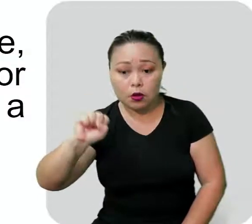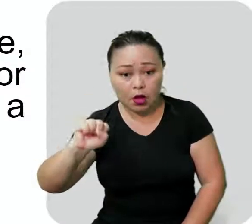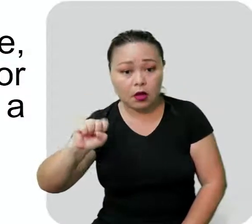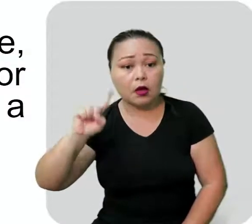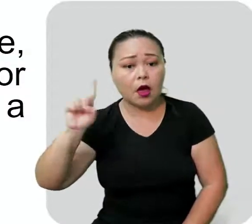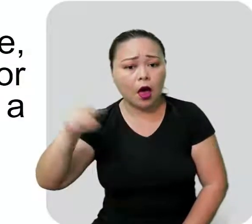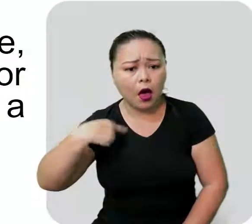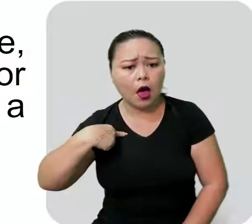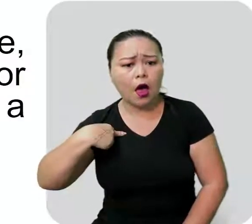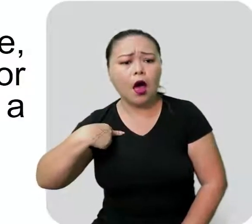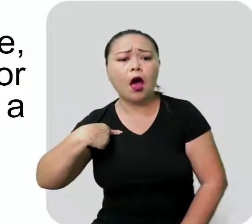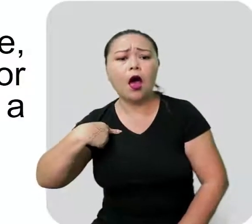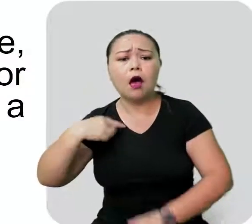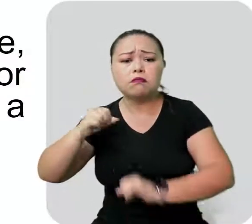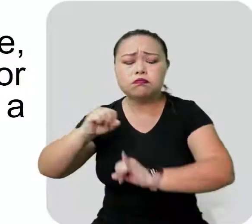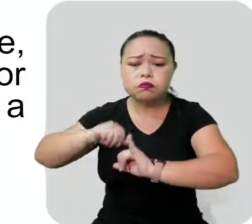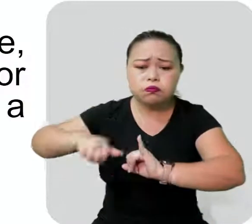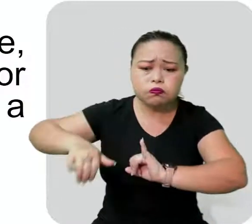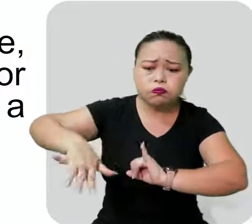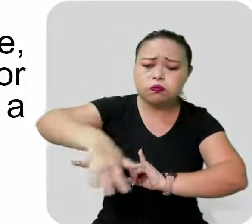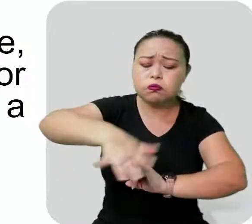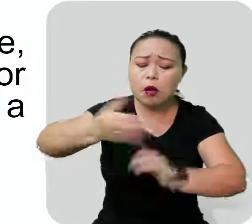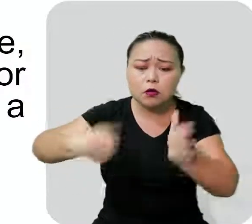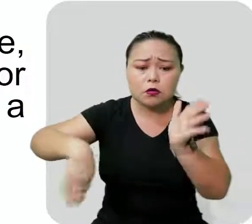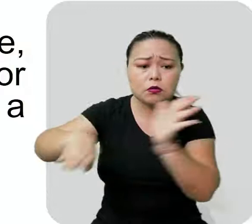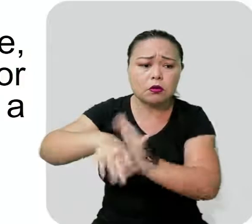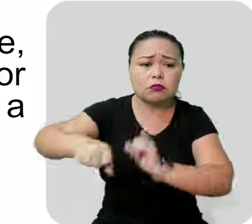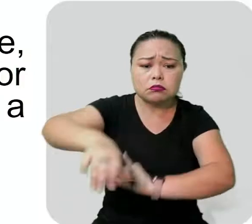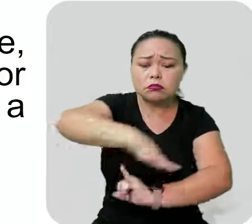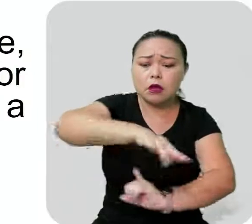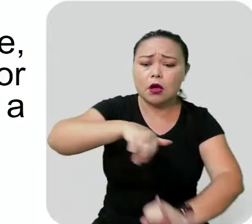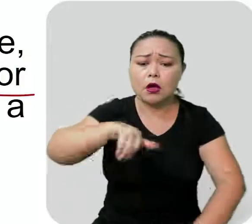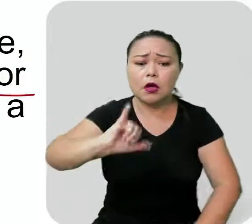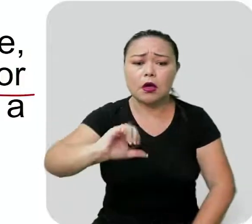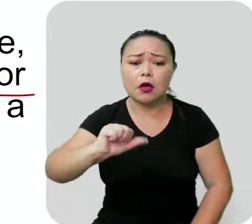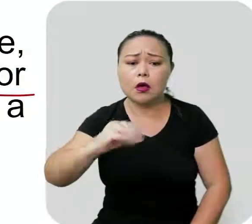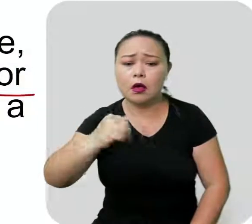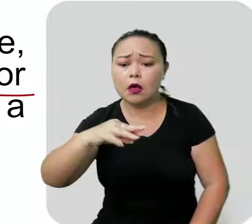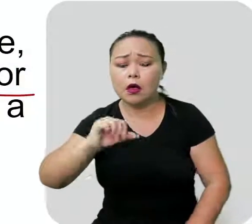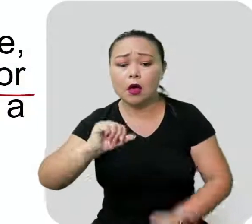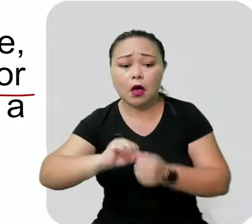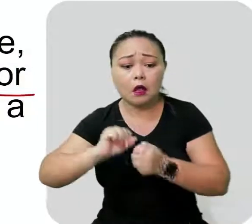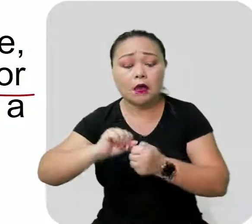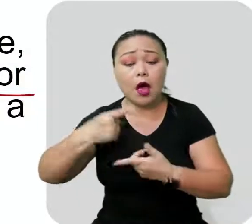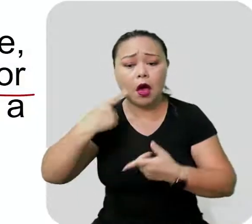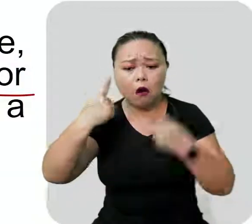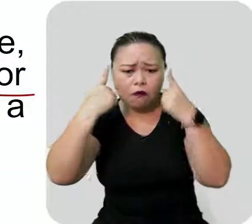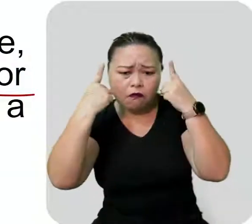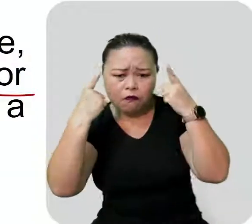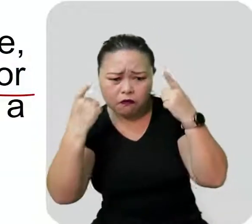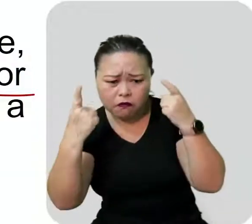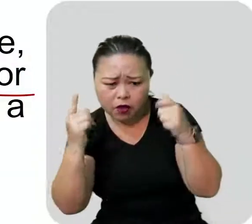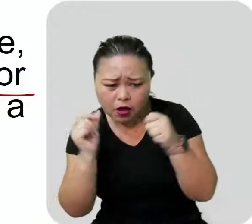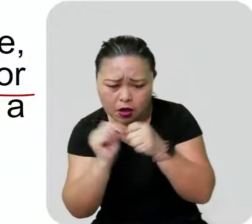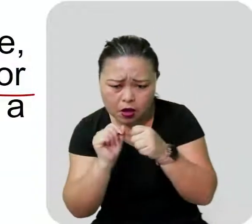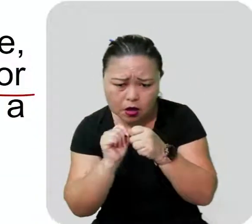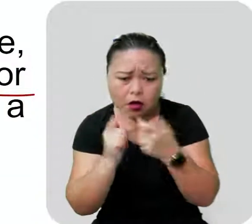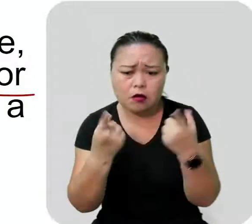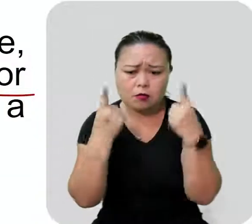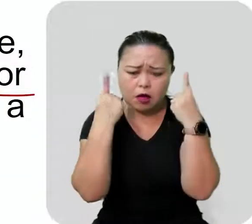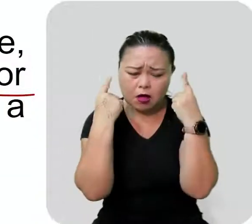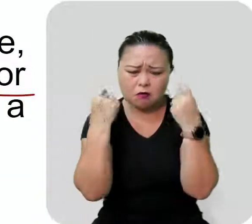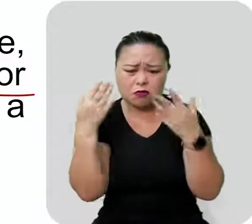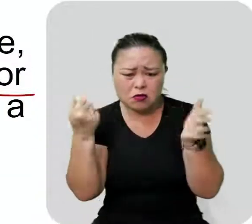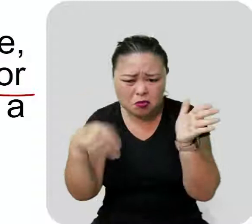e com violência e habilidade amandi Cortez prendeu o último Imperador Inca chamado de o passo